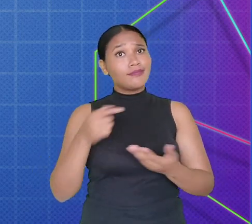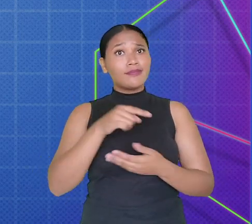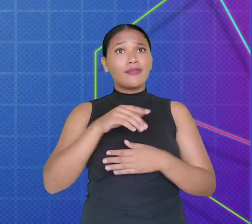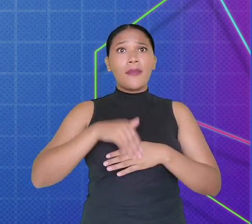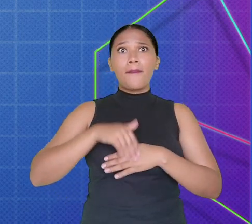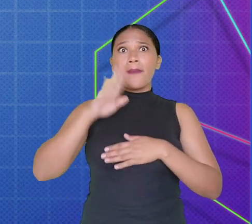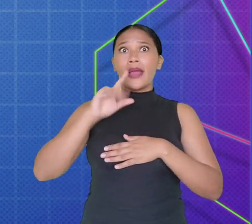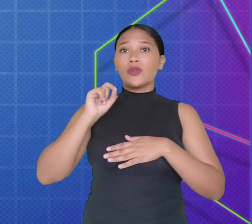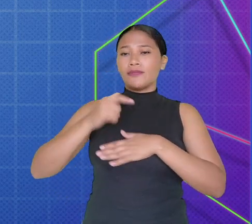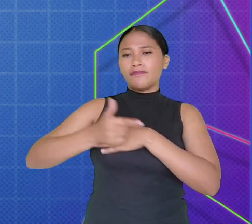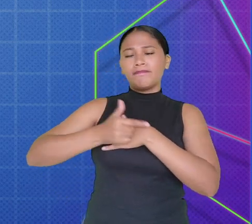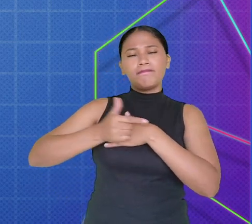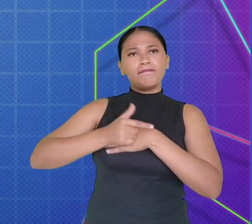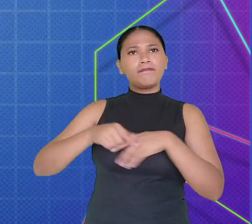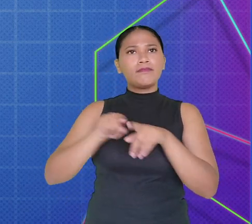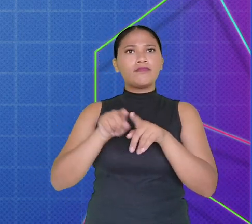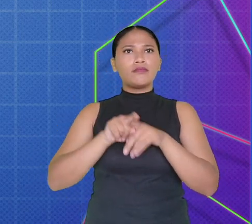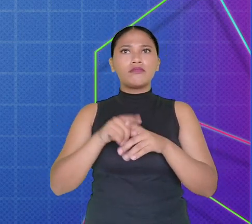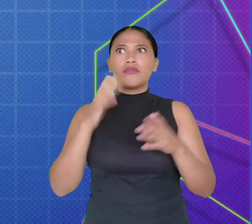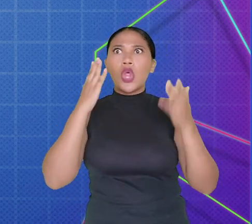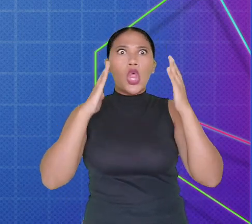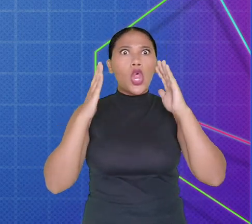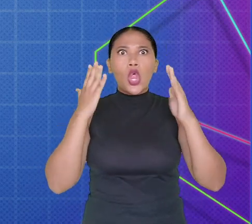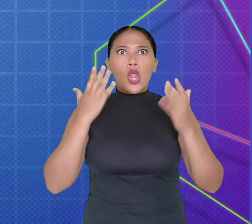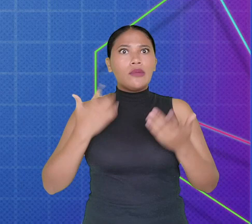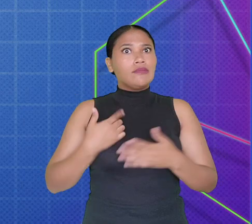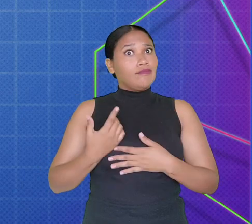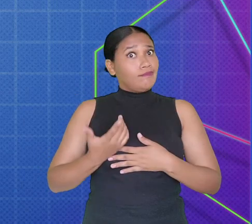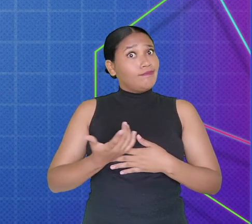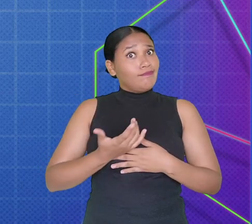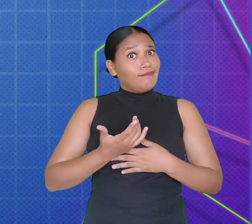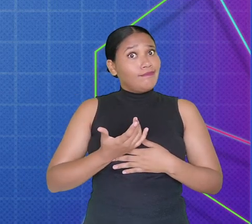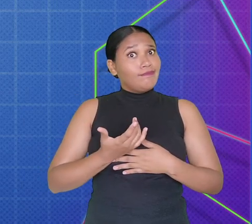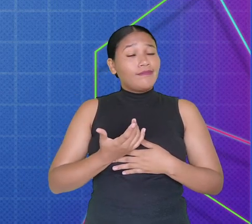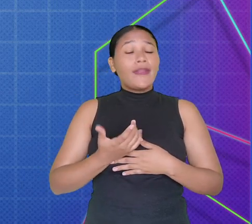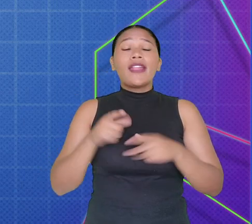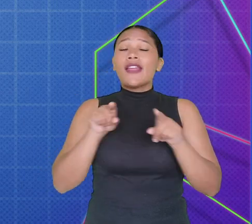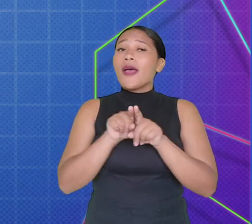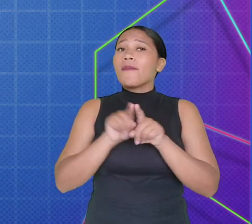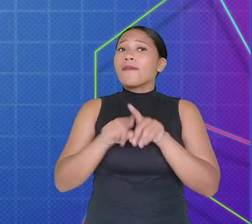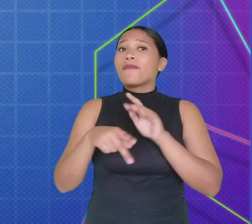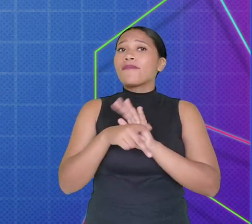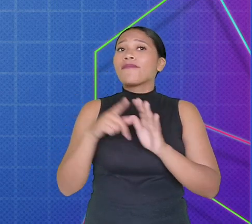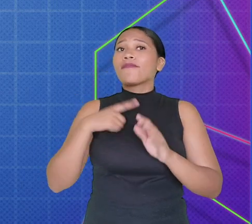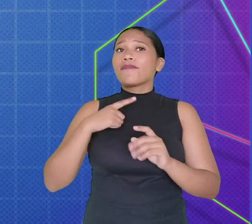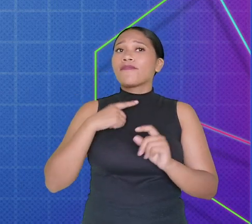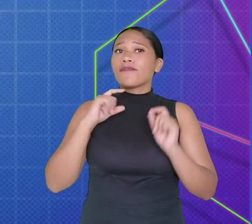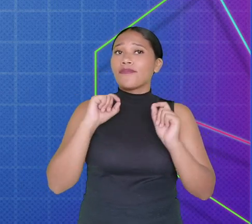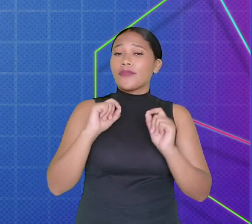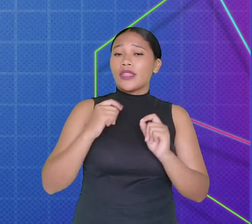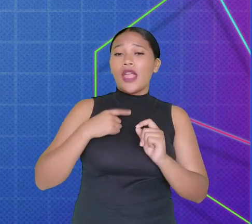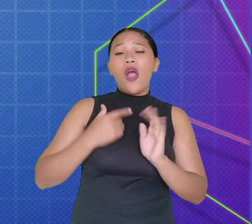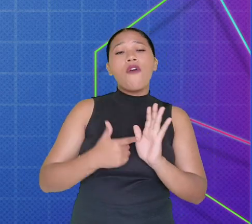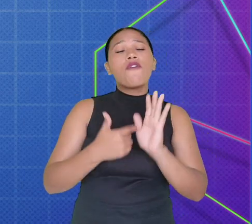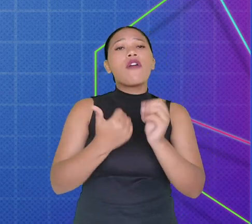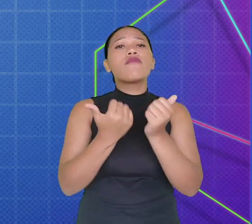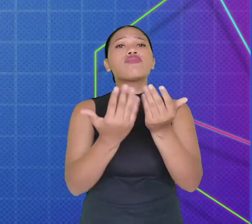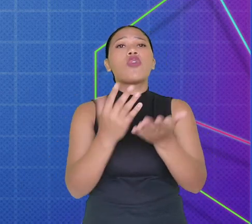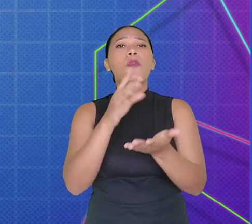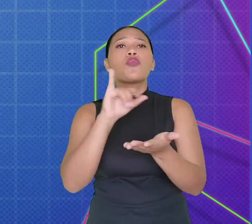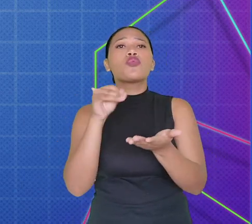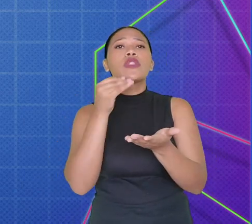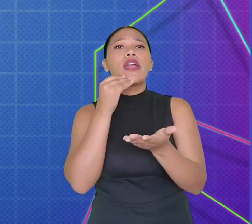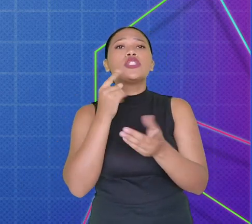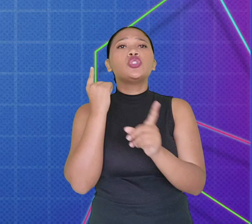jogador, tornando assim a história mais personalizada e imprevisível. As interações orgânicas também podem oferecer ao jogador